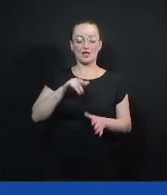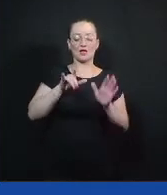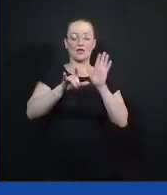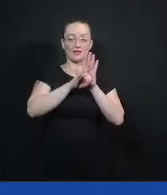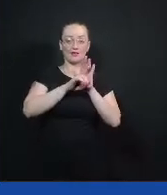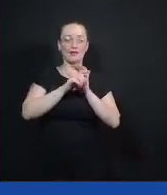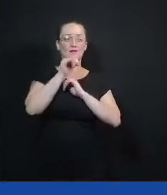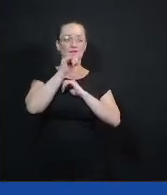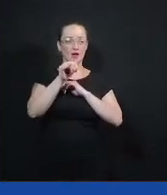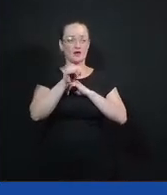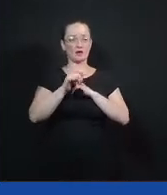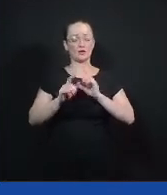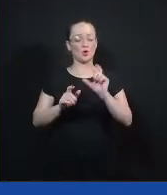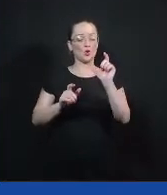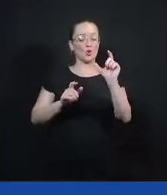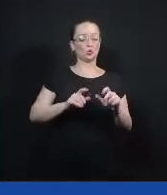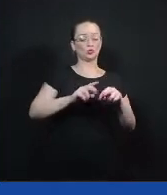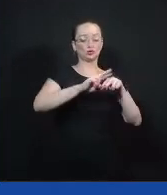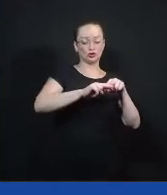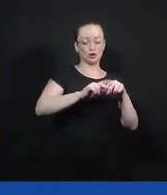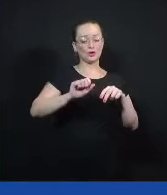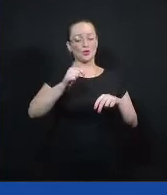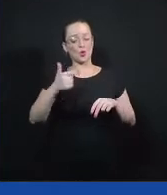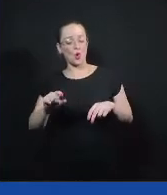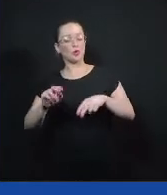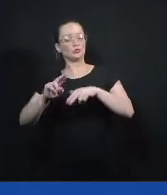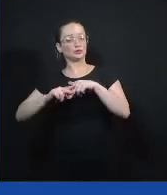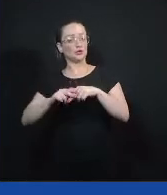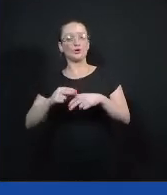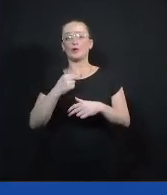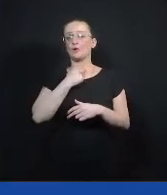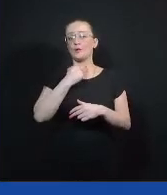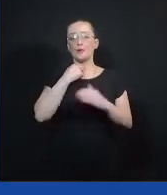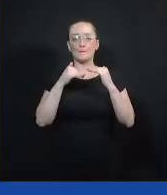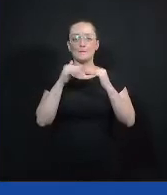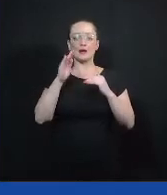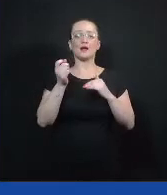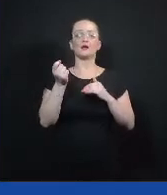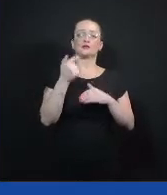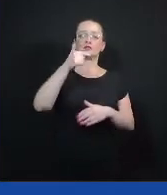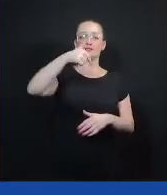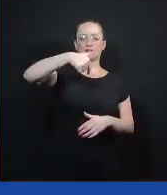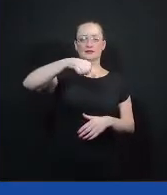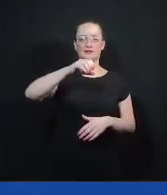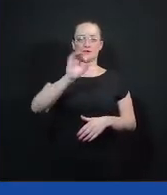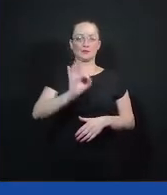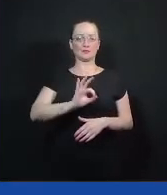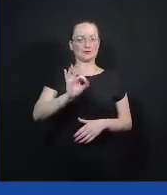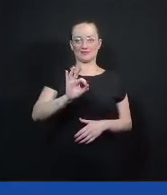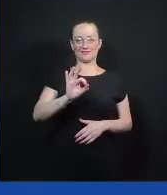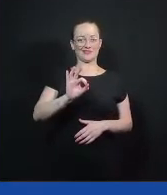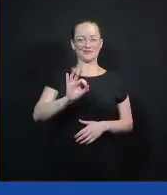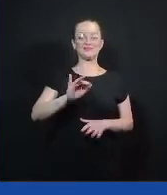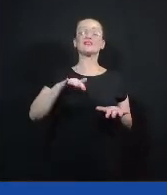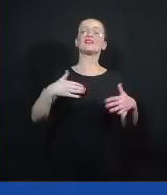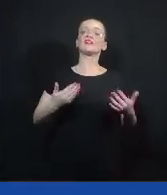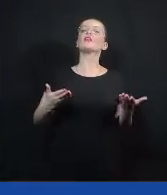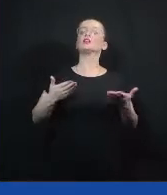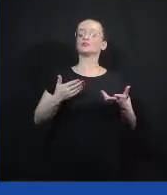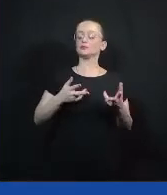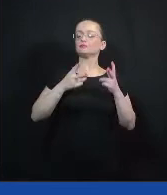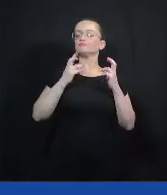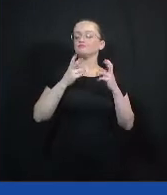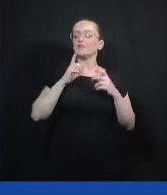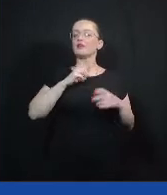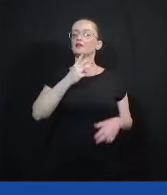um sexo, ou seja, ou as candidaturas masculinas ou femininas, elas não podem ultrapassar 70%, né? E nesse caso a gente observa que